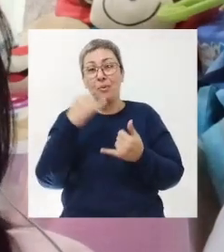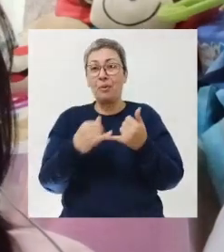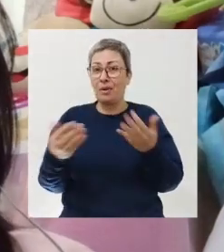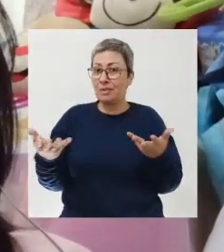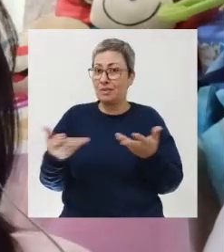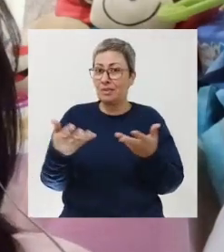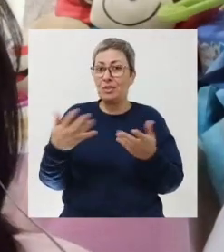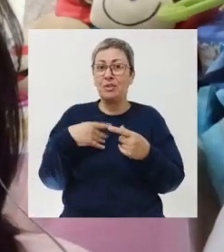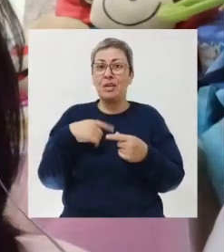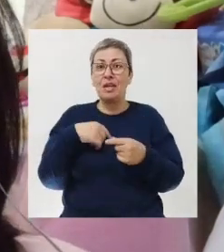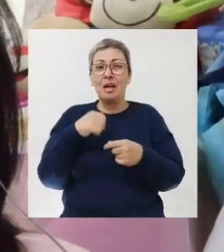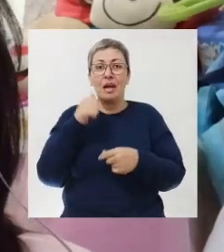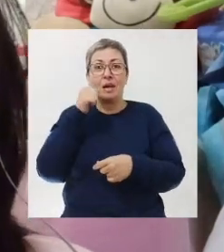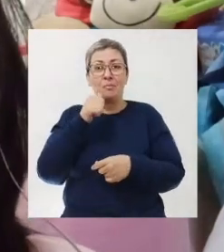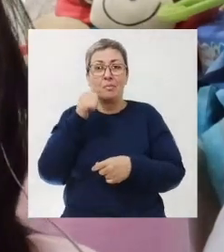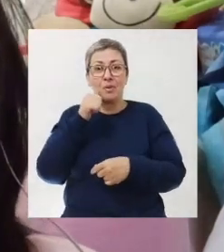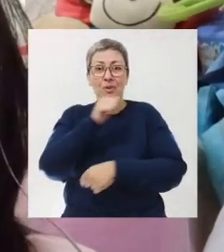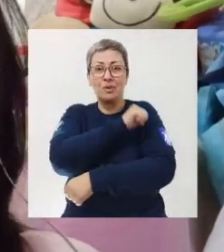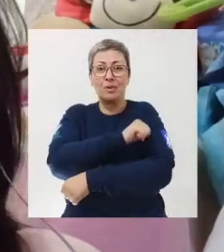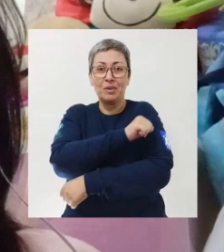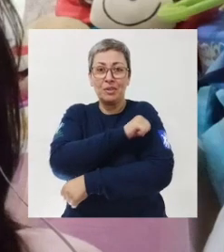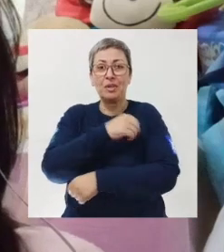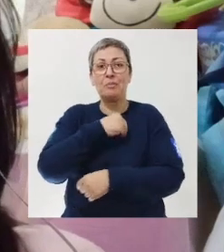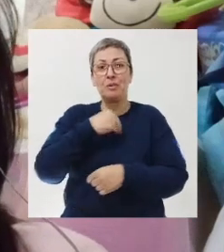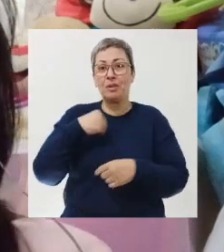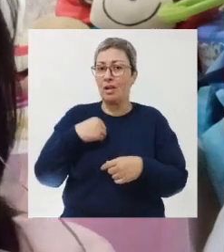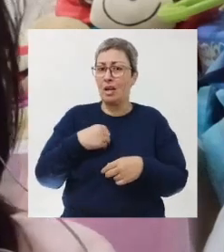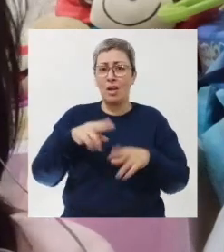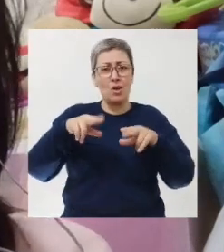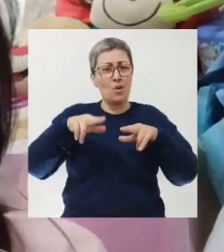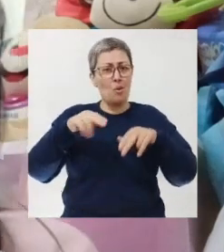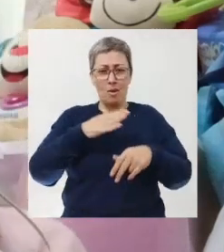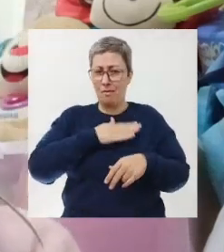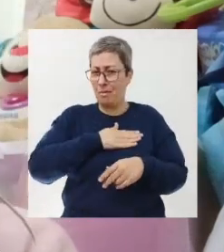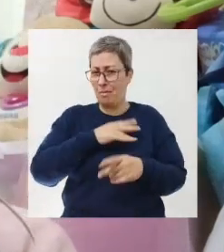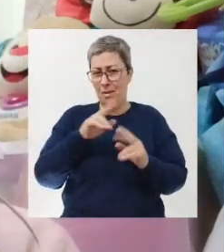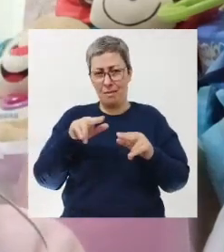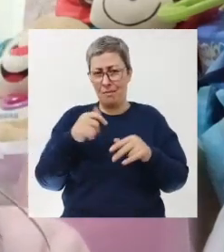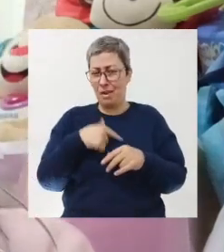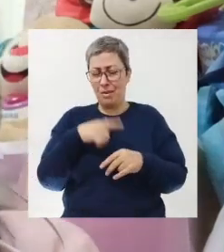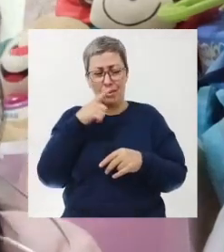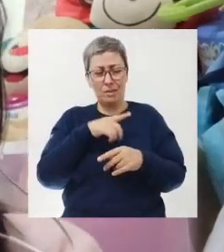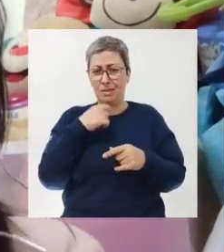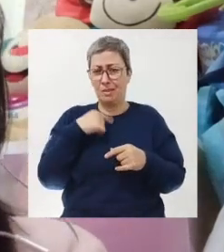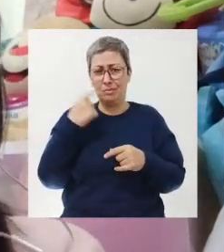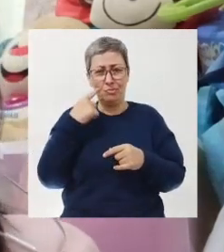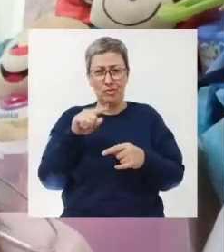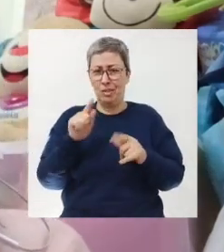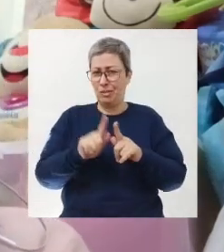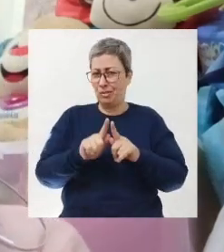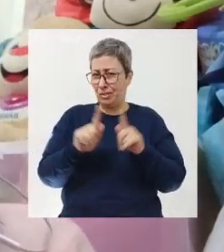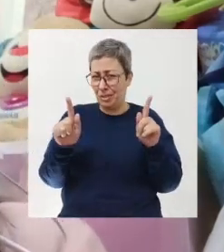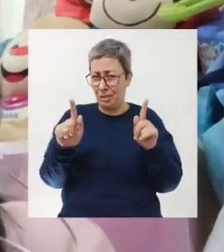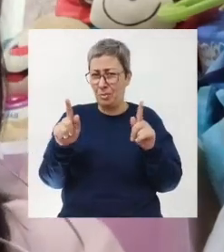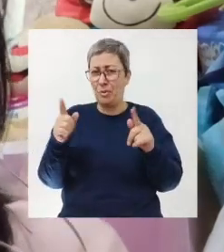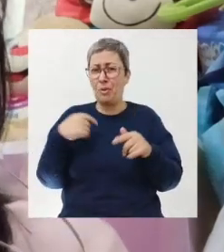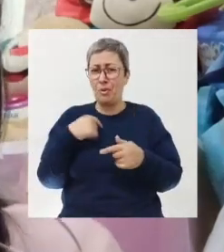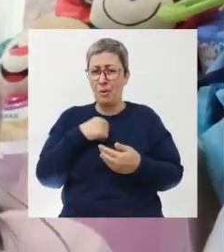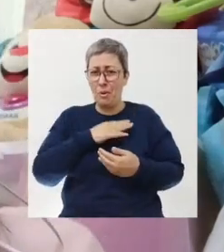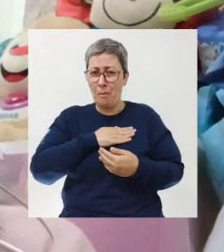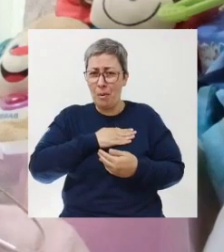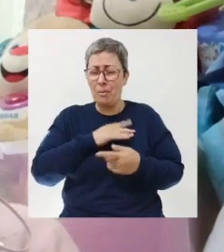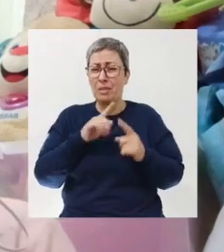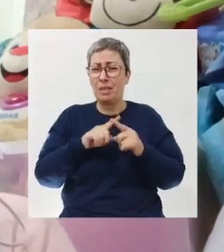como se fosse hoje também uma enfermeira e a médica falando para mim que jamais eu ia amamentar, que ela nunca tinha visto